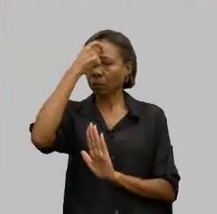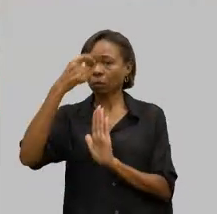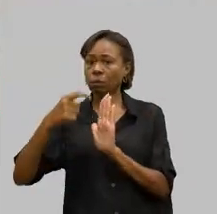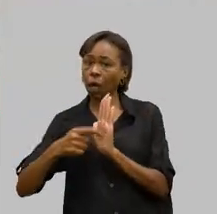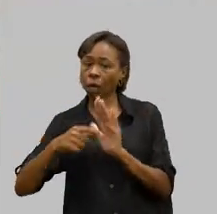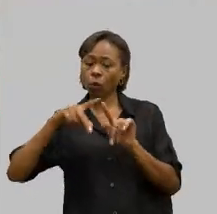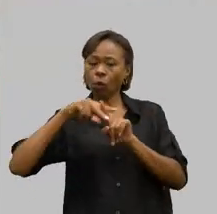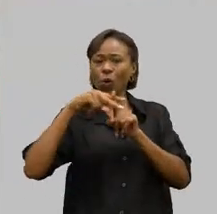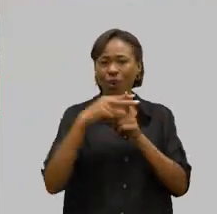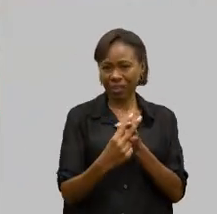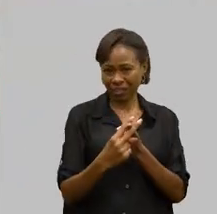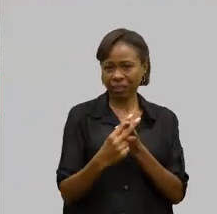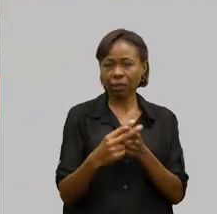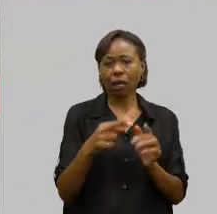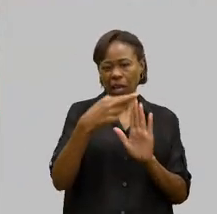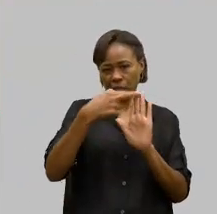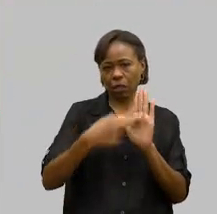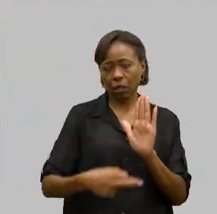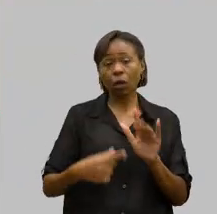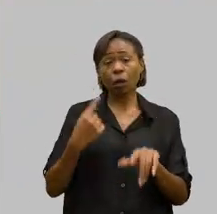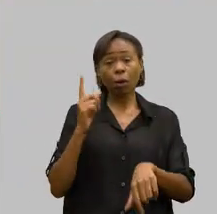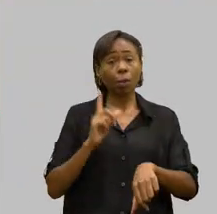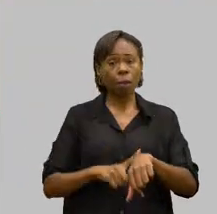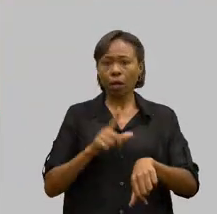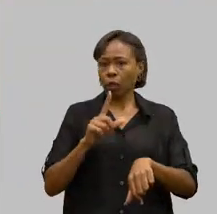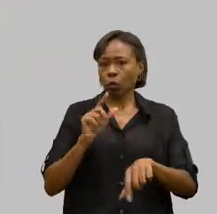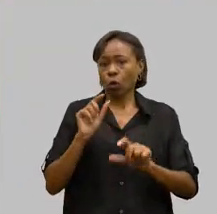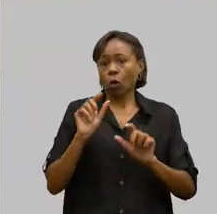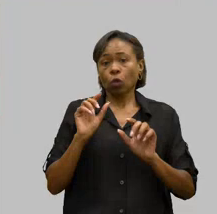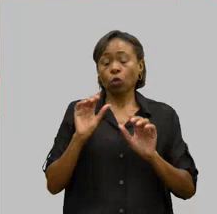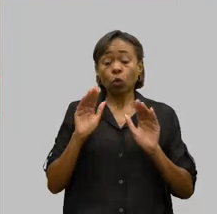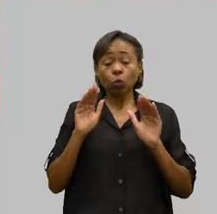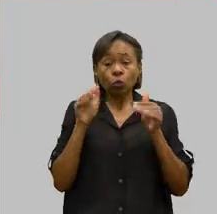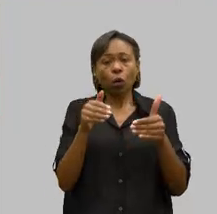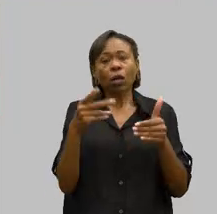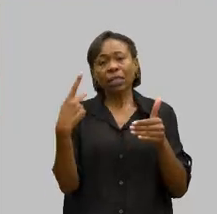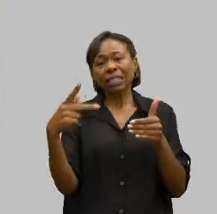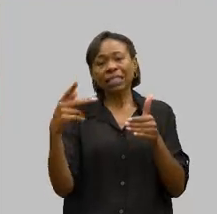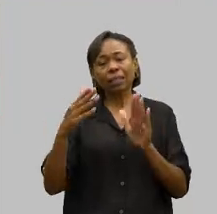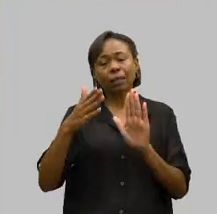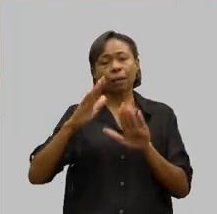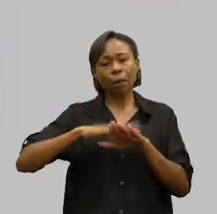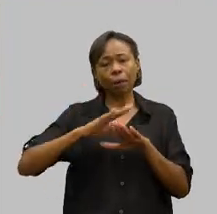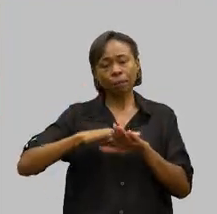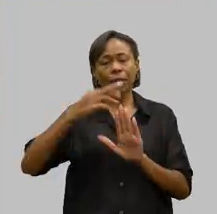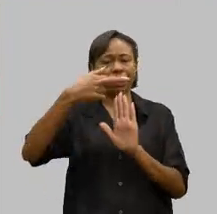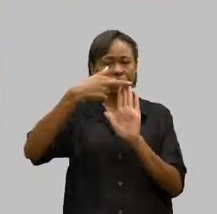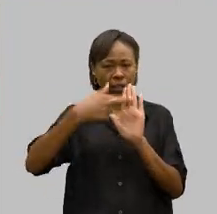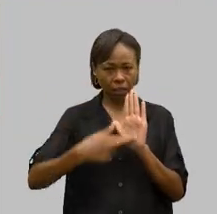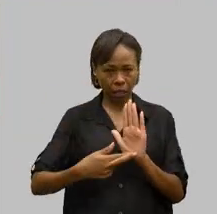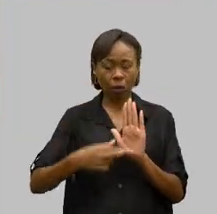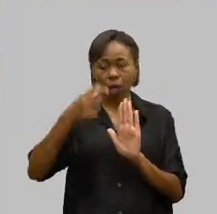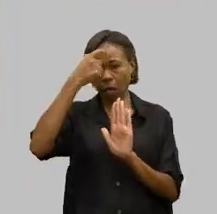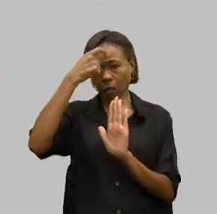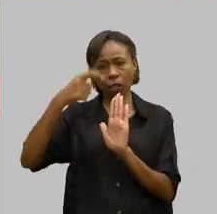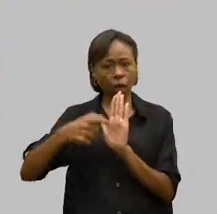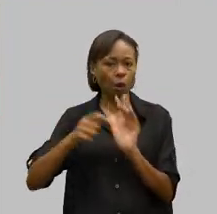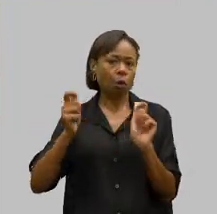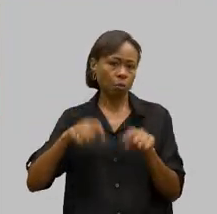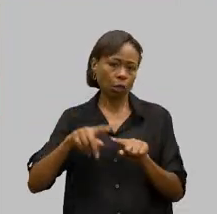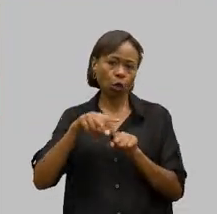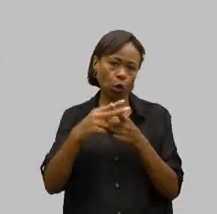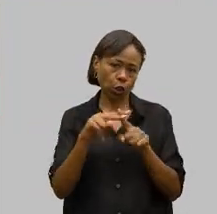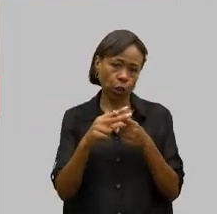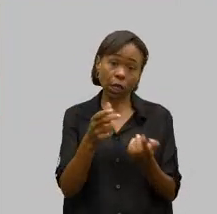para que eles tenham um retorno ali imediato somente da redação que eles fazem através da inteligência artificial ter a correção pelo